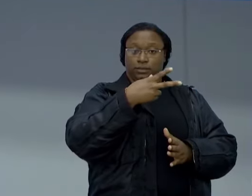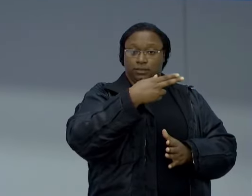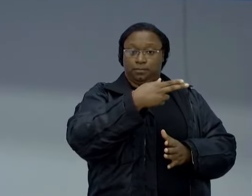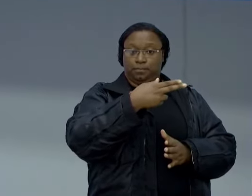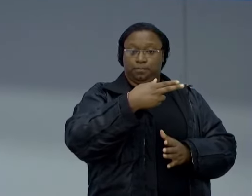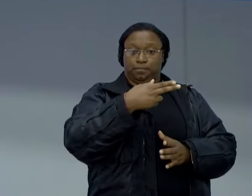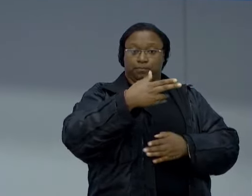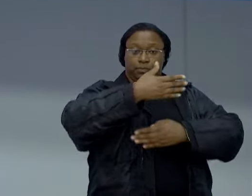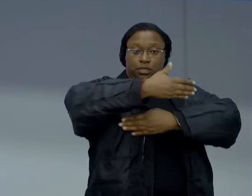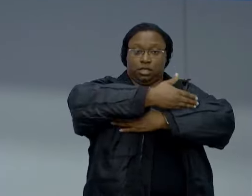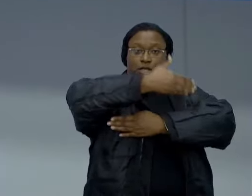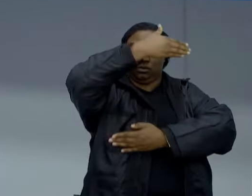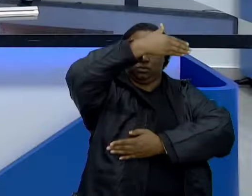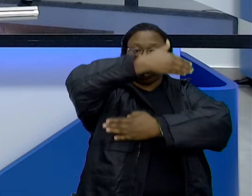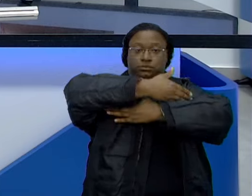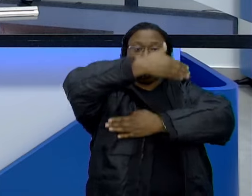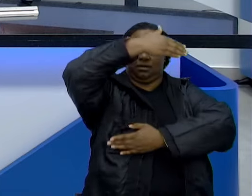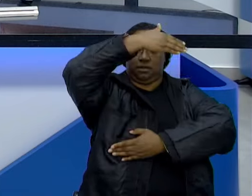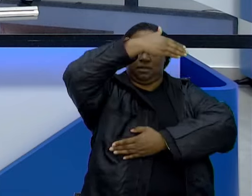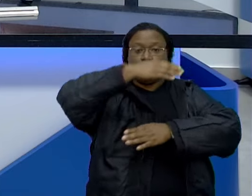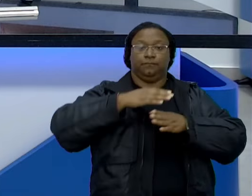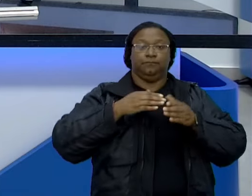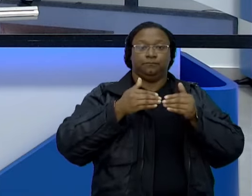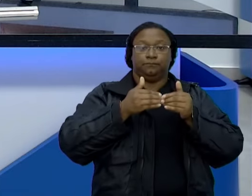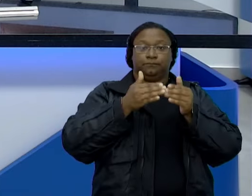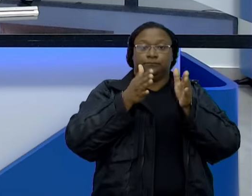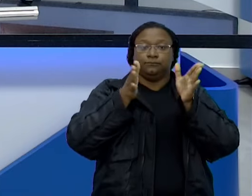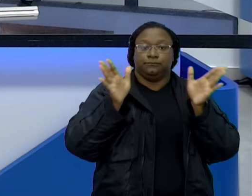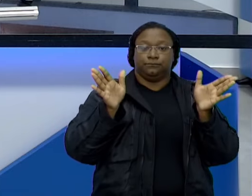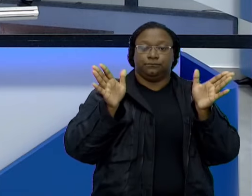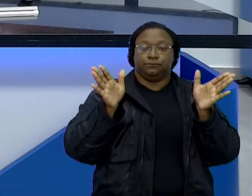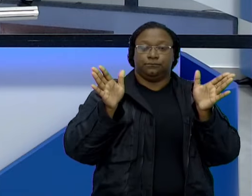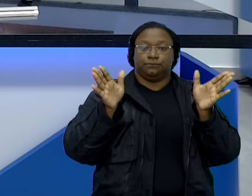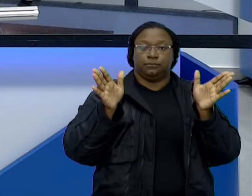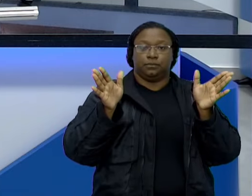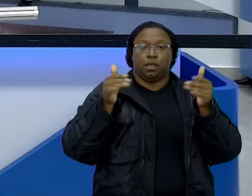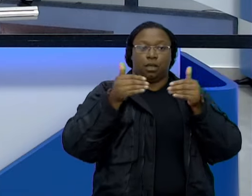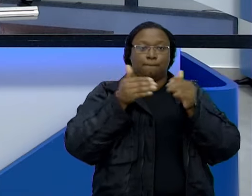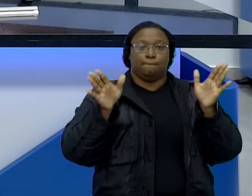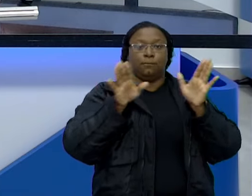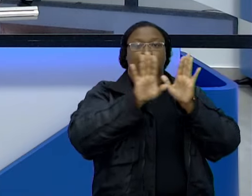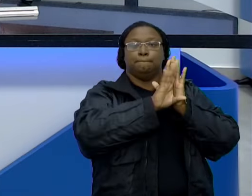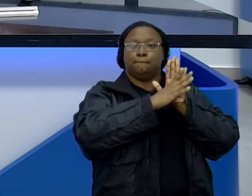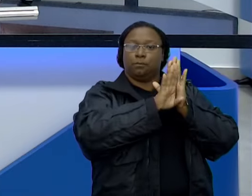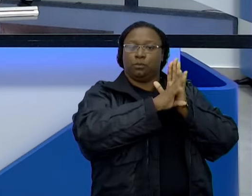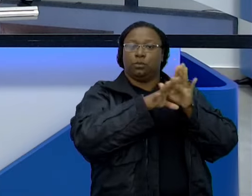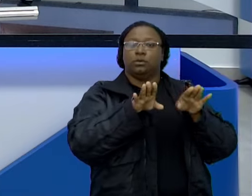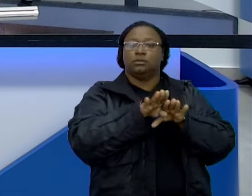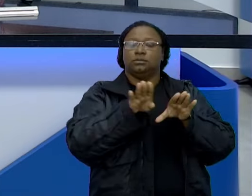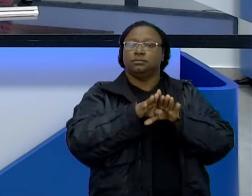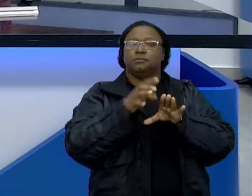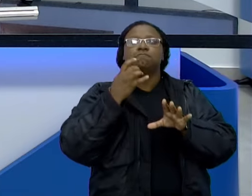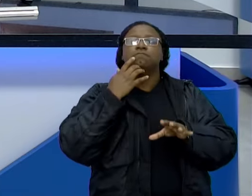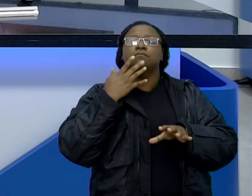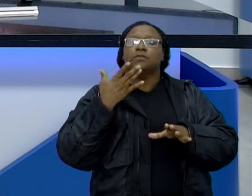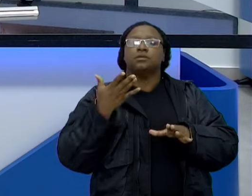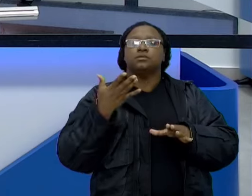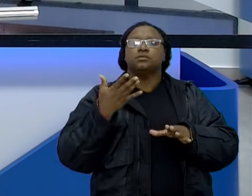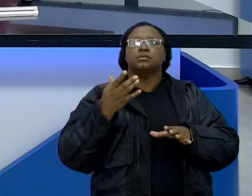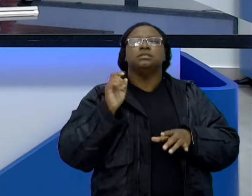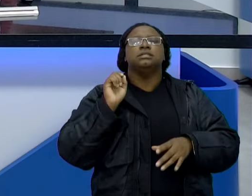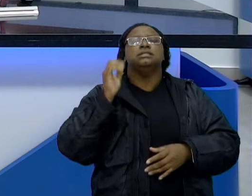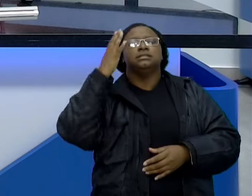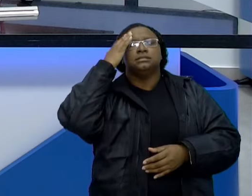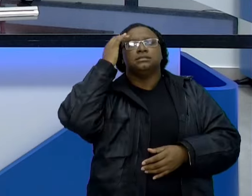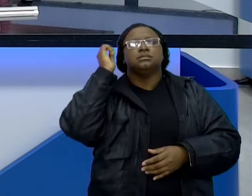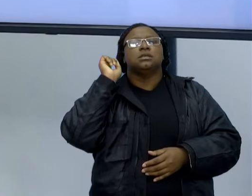minha janela, fazer a abertura, vou fazer a abertura da minha porta, aí tá fácil. Você sabe o que é difícil? Que eu tinha falado para